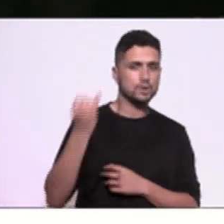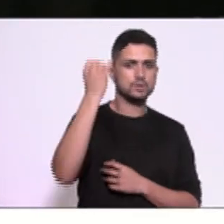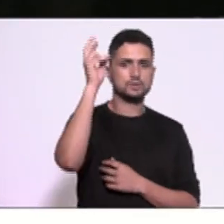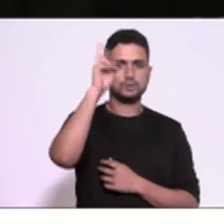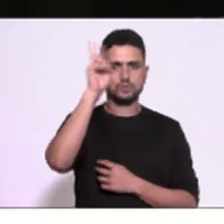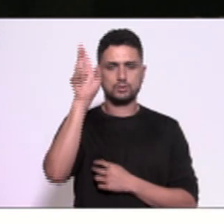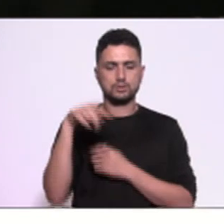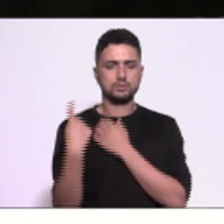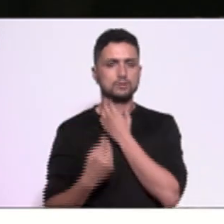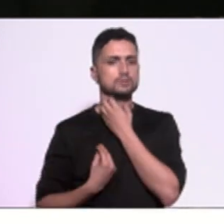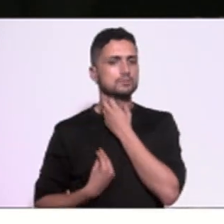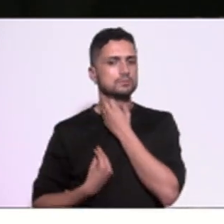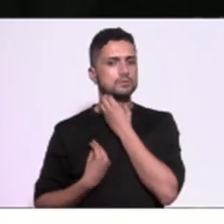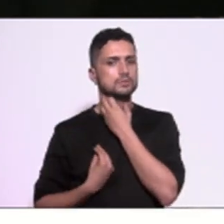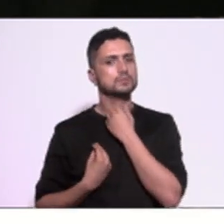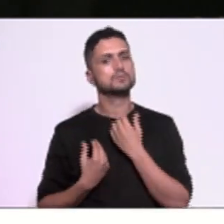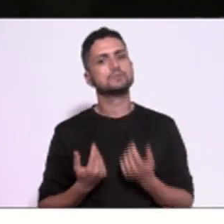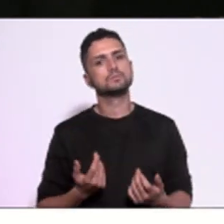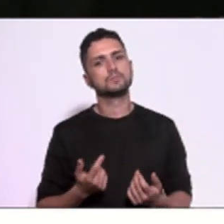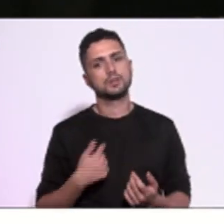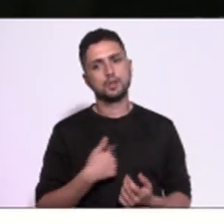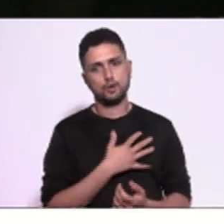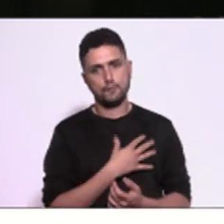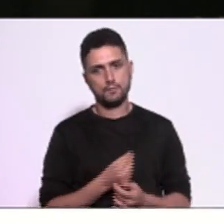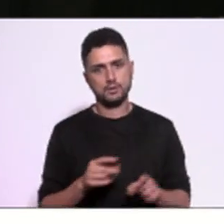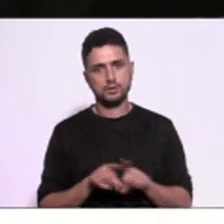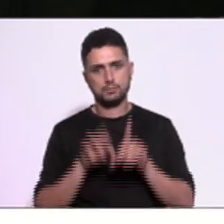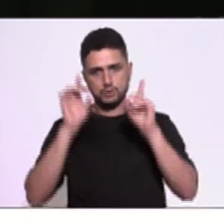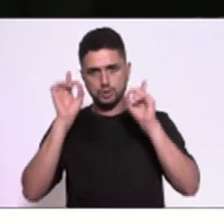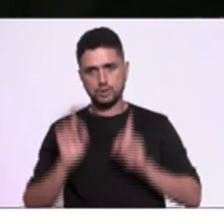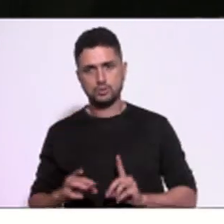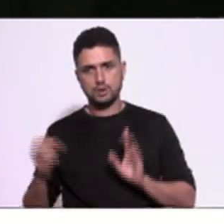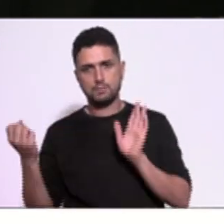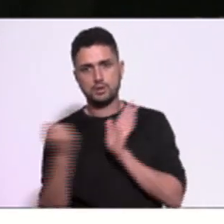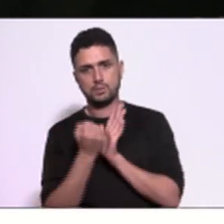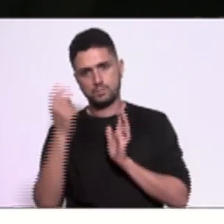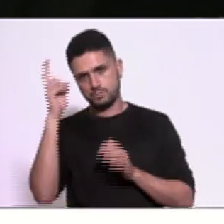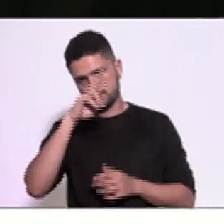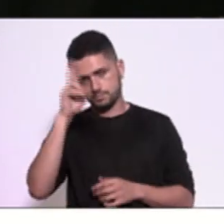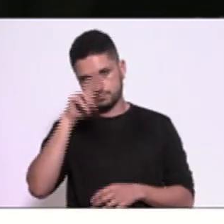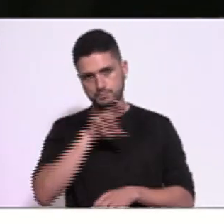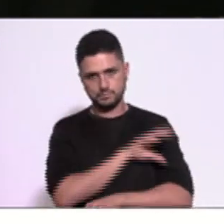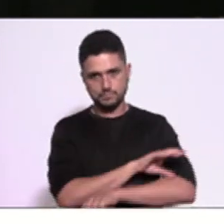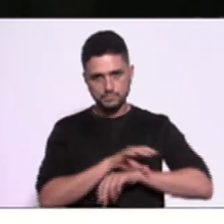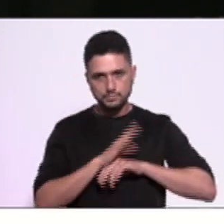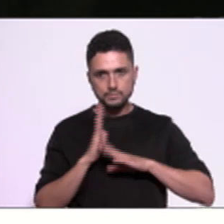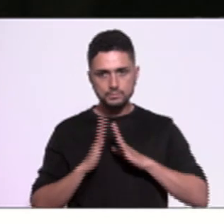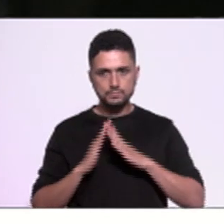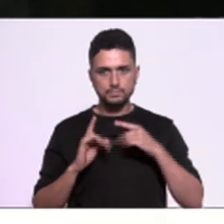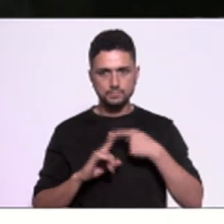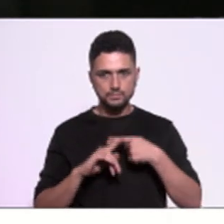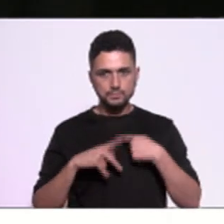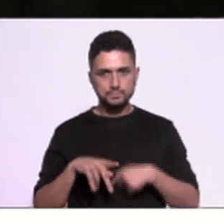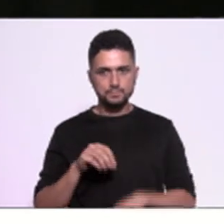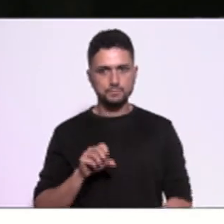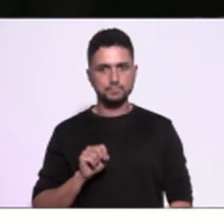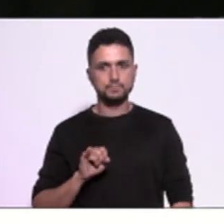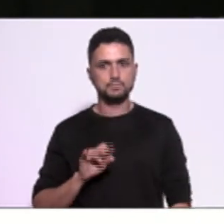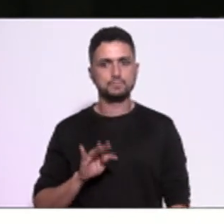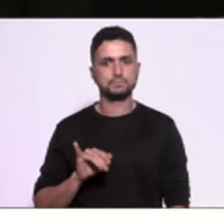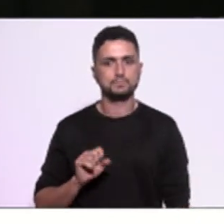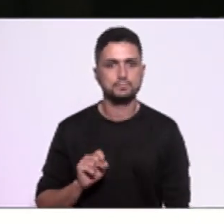nossa nação. Como filha e como diretora de Patrimônio Histórico e Cultural da Igreja Positivista do